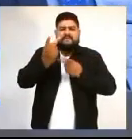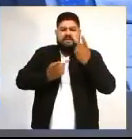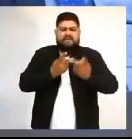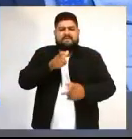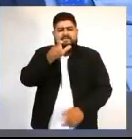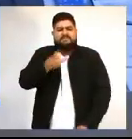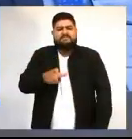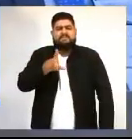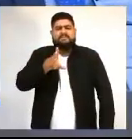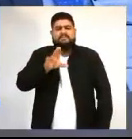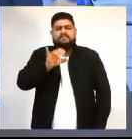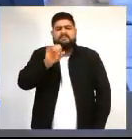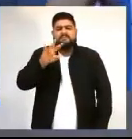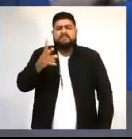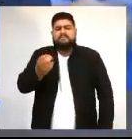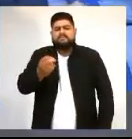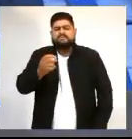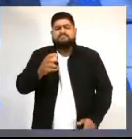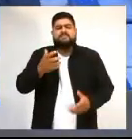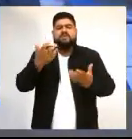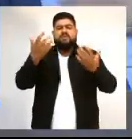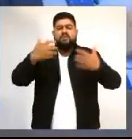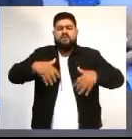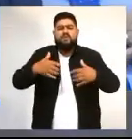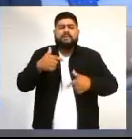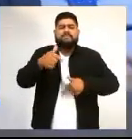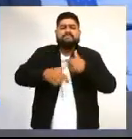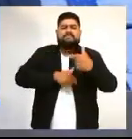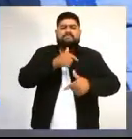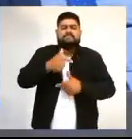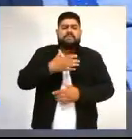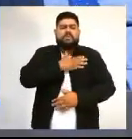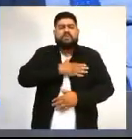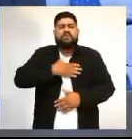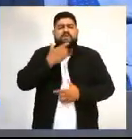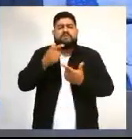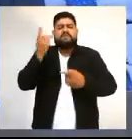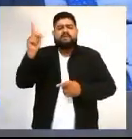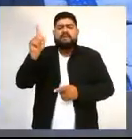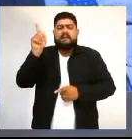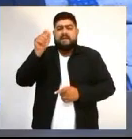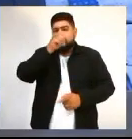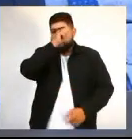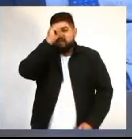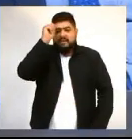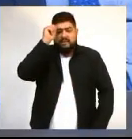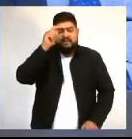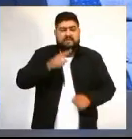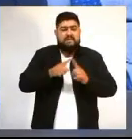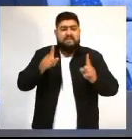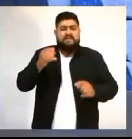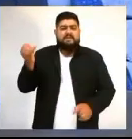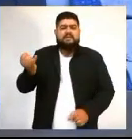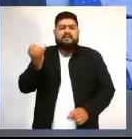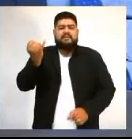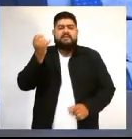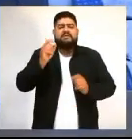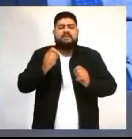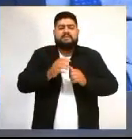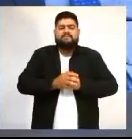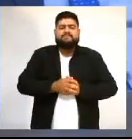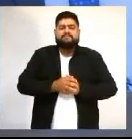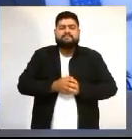Luizinho, muito trabalhador, gostei do trabalho dele de Alvorada, mas é importante a gente